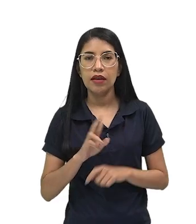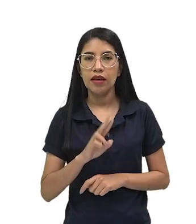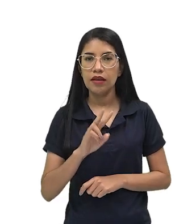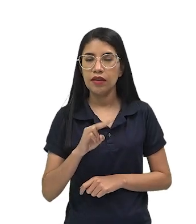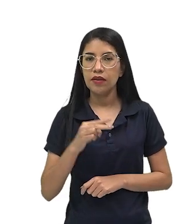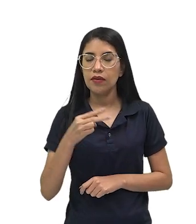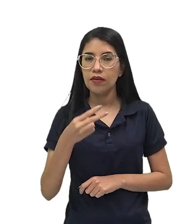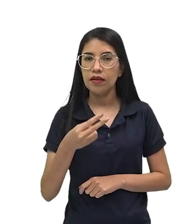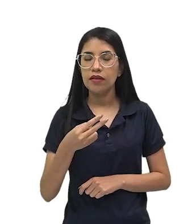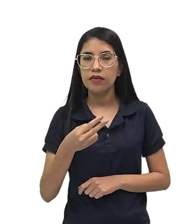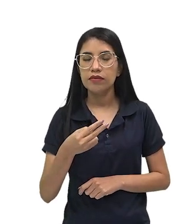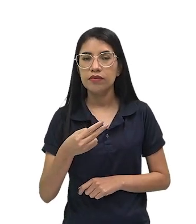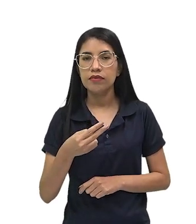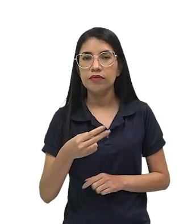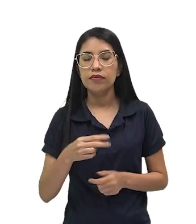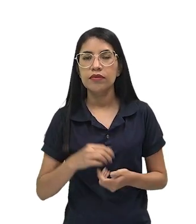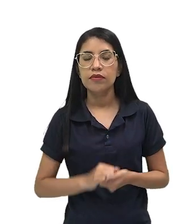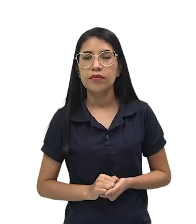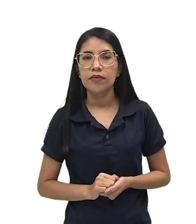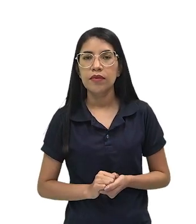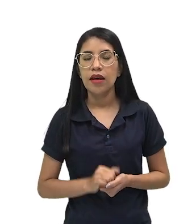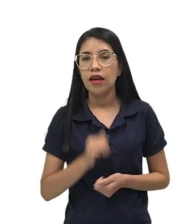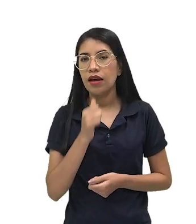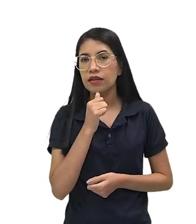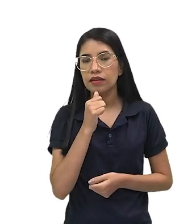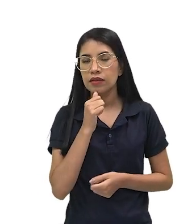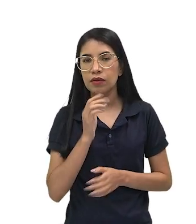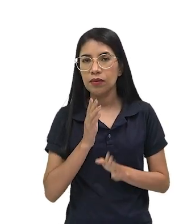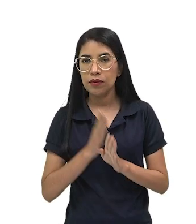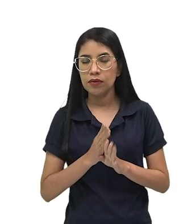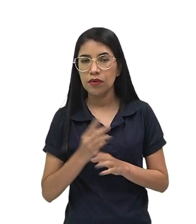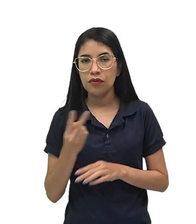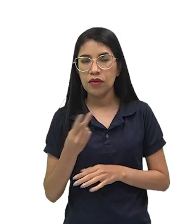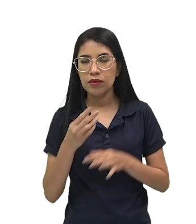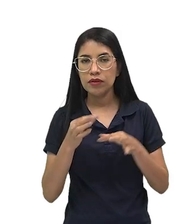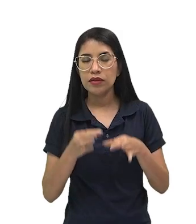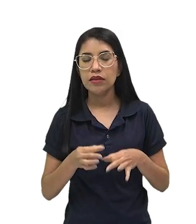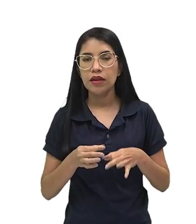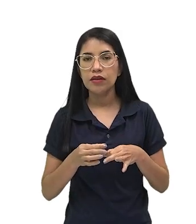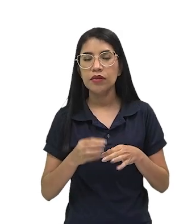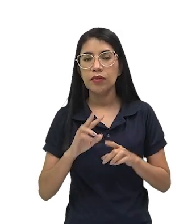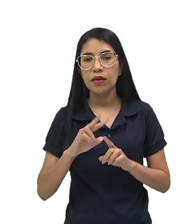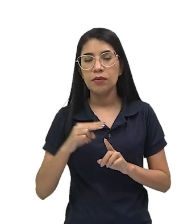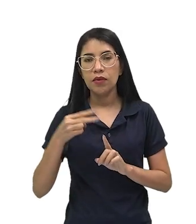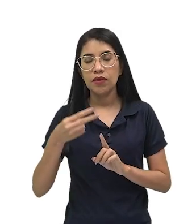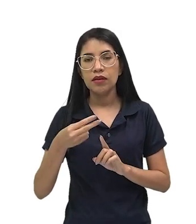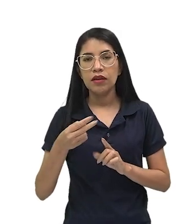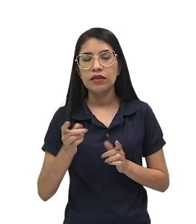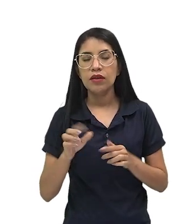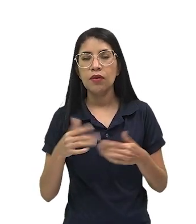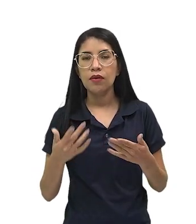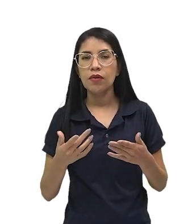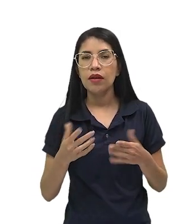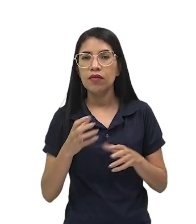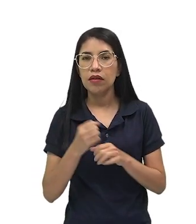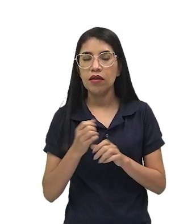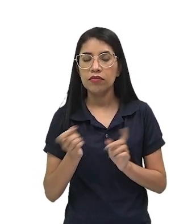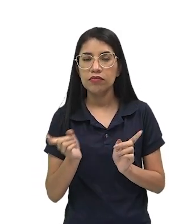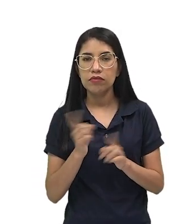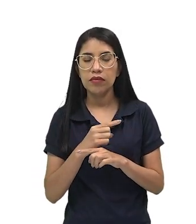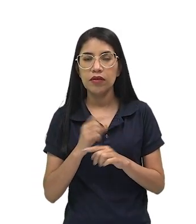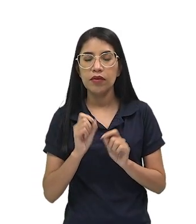não cheguei no R. Ora, se eu tenho uma potência, qual é a operação inversa? A operação inversa é